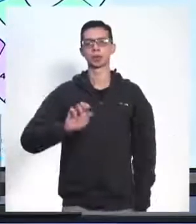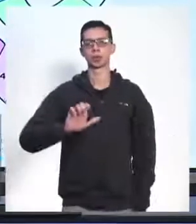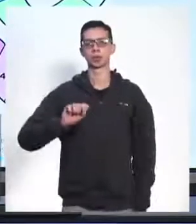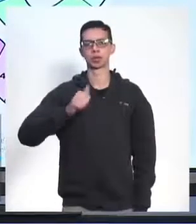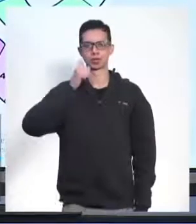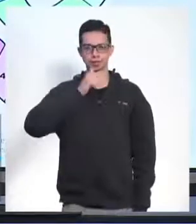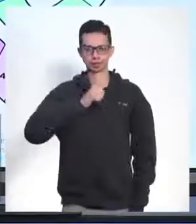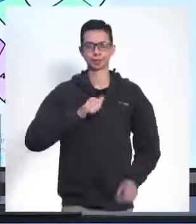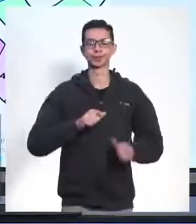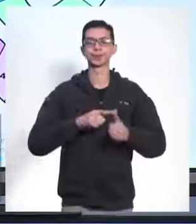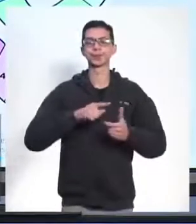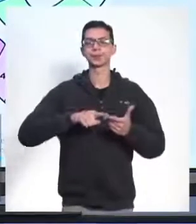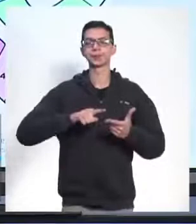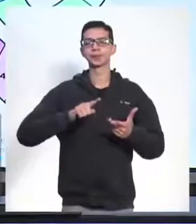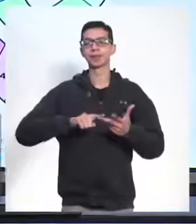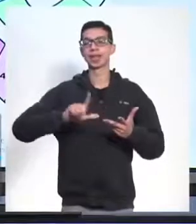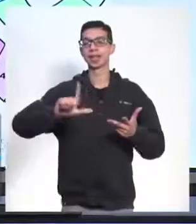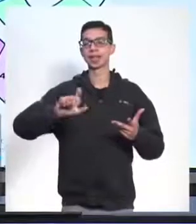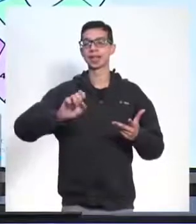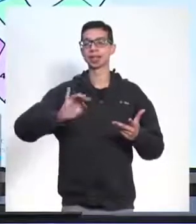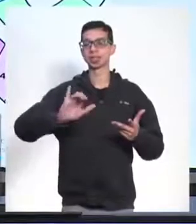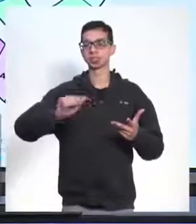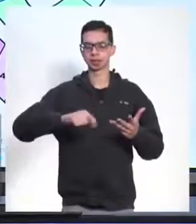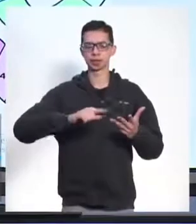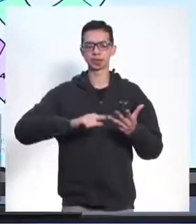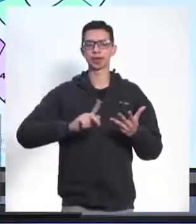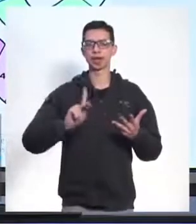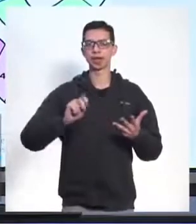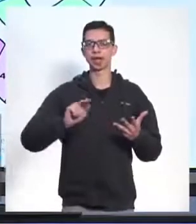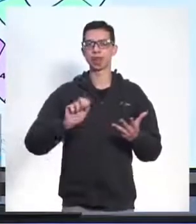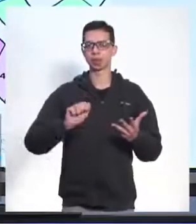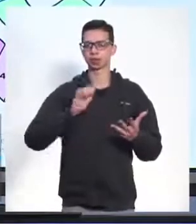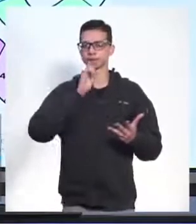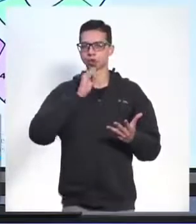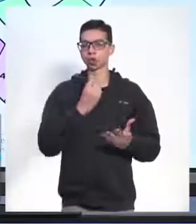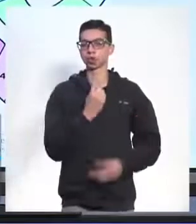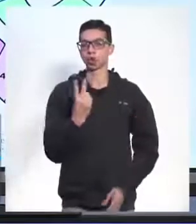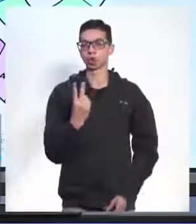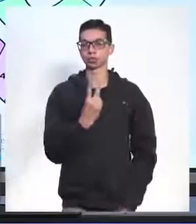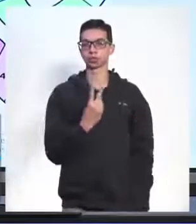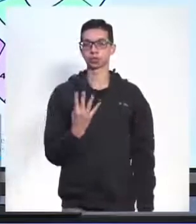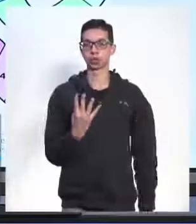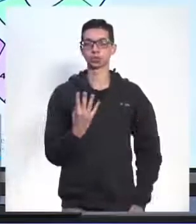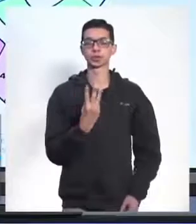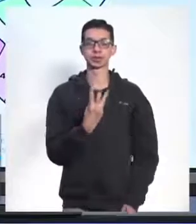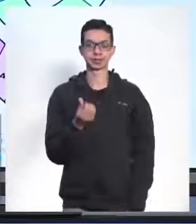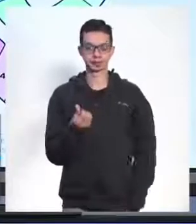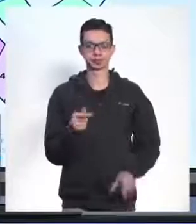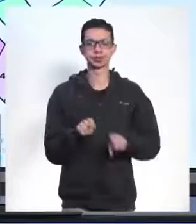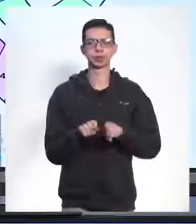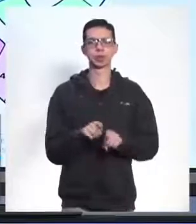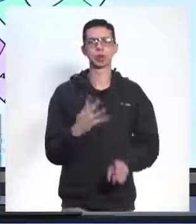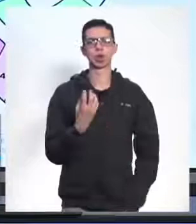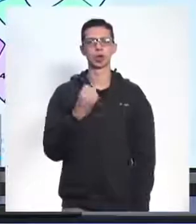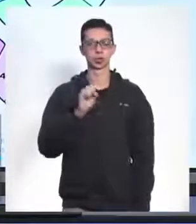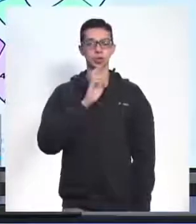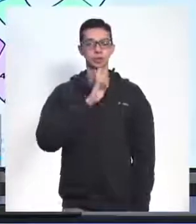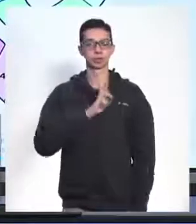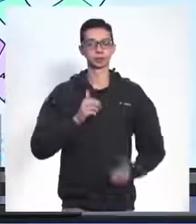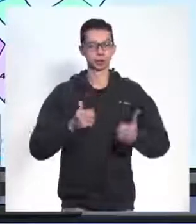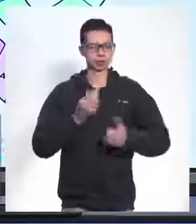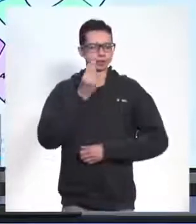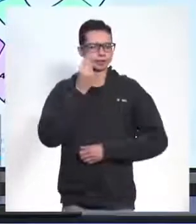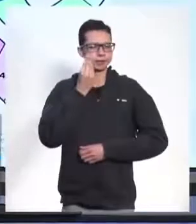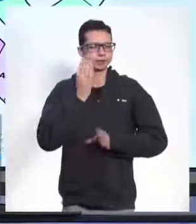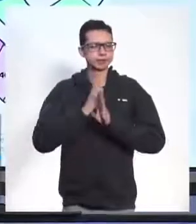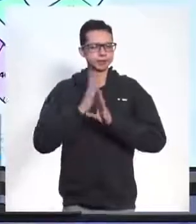da Letícia. Encontrei do Cauã. Ele colocou o 12, o 24, o 36 e o 48 como resposta. Vamos tentar